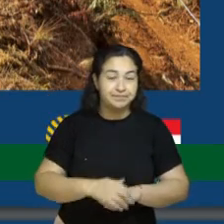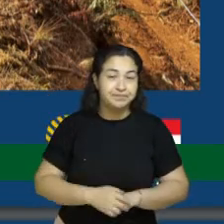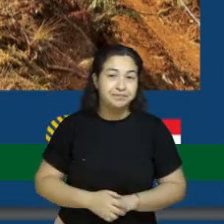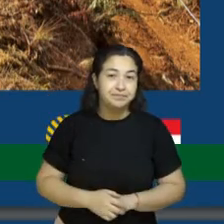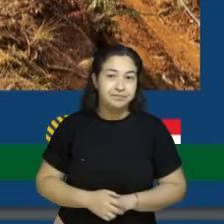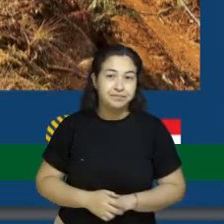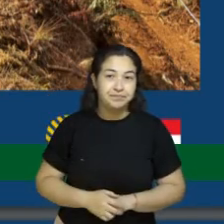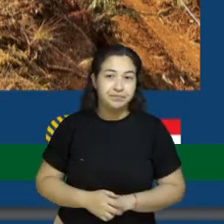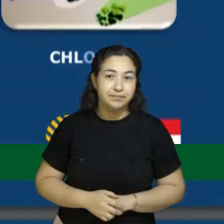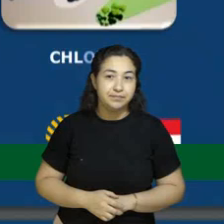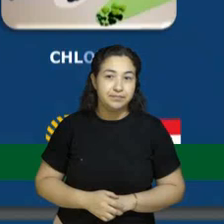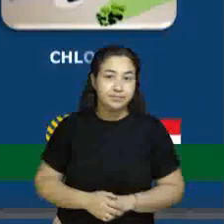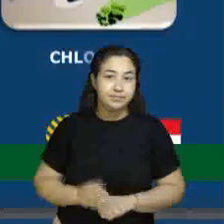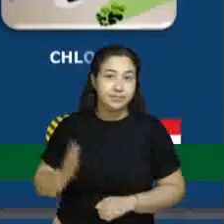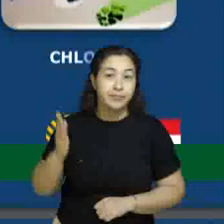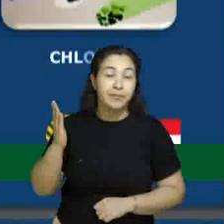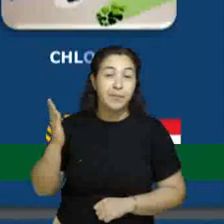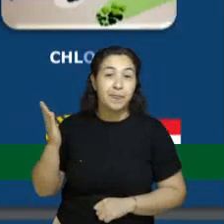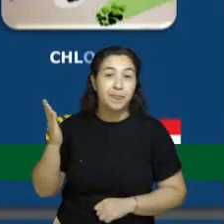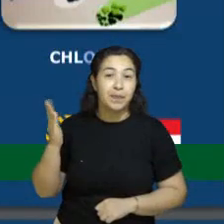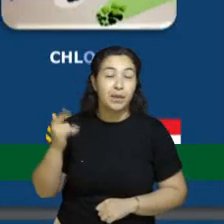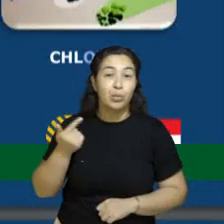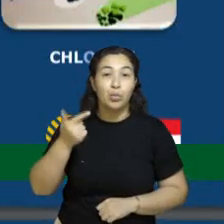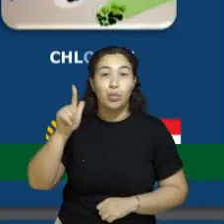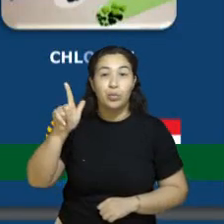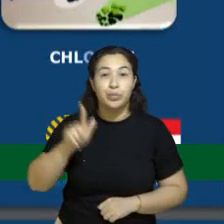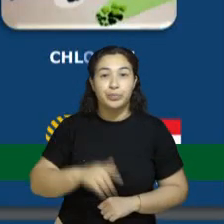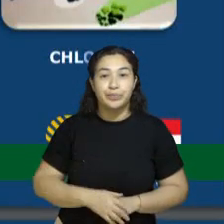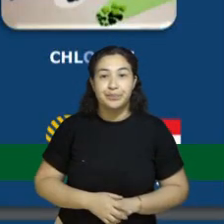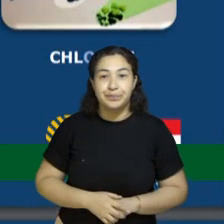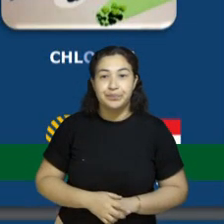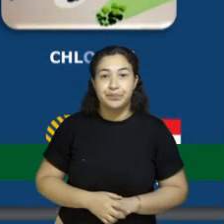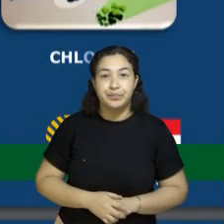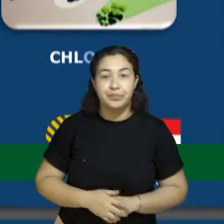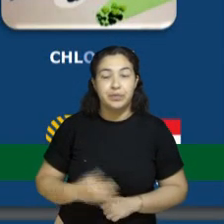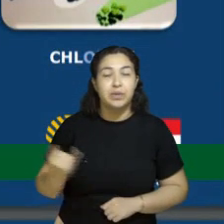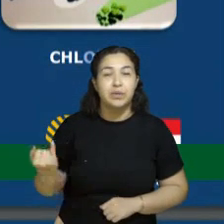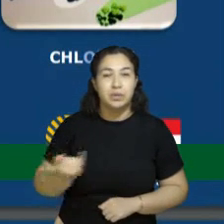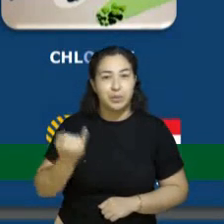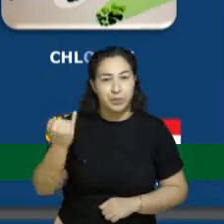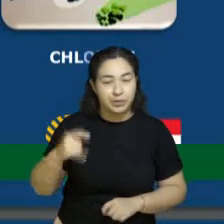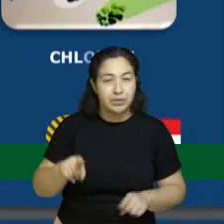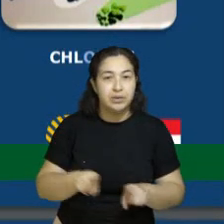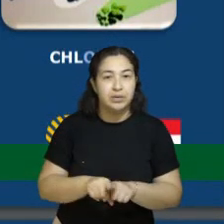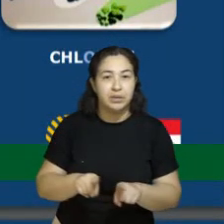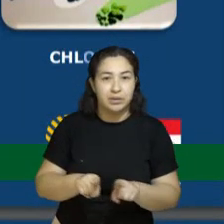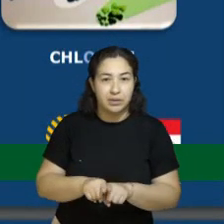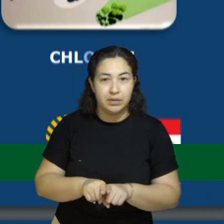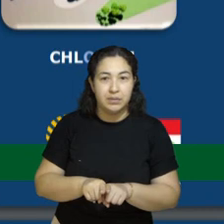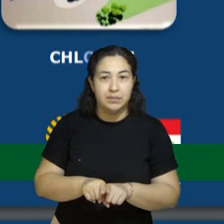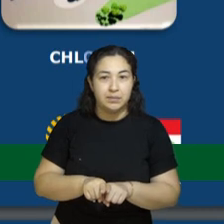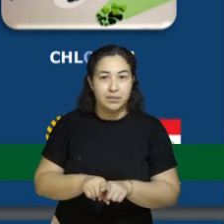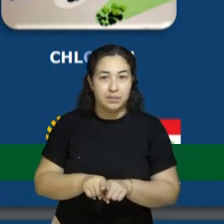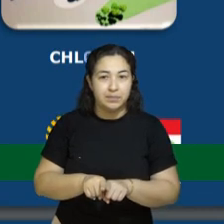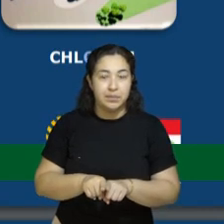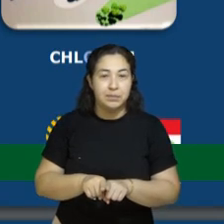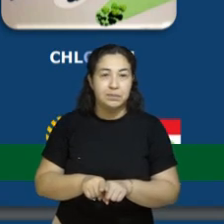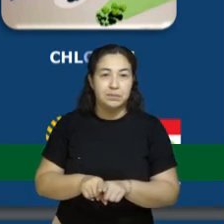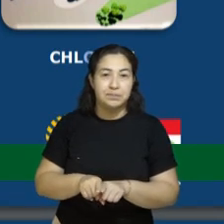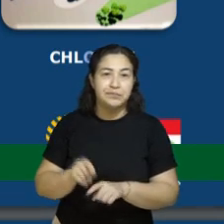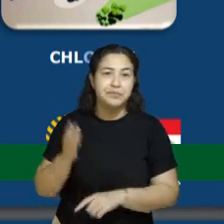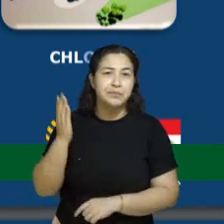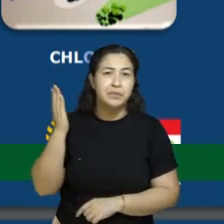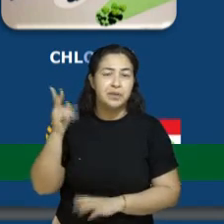recursividade também para Calmon. Aqui outro programa bastante importante, né, é o Desenvolvimento Energético da Indústria, é um programa que